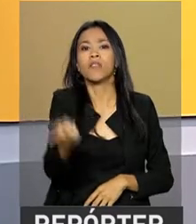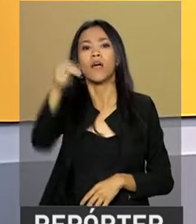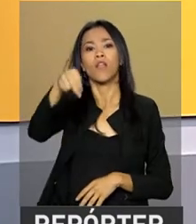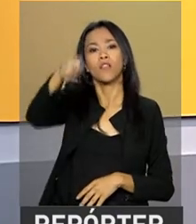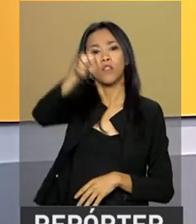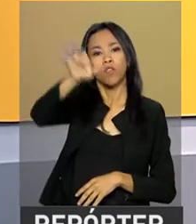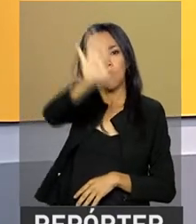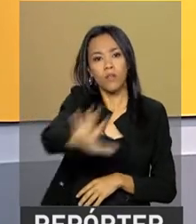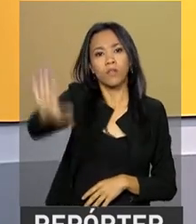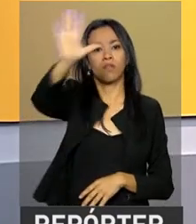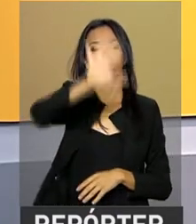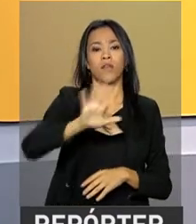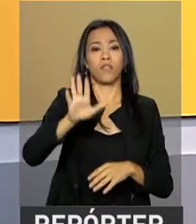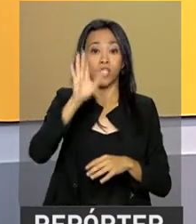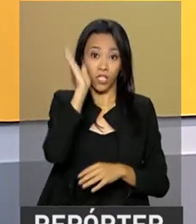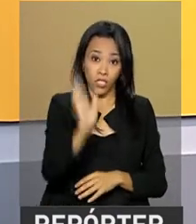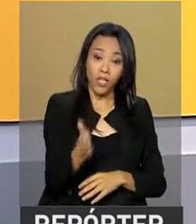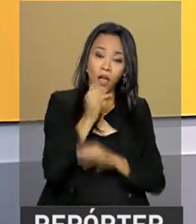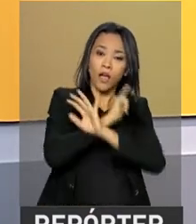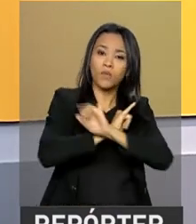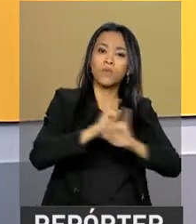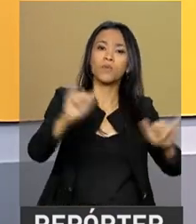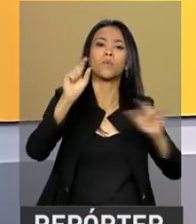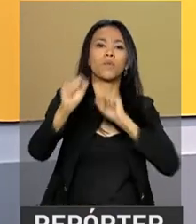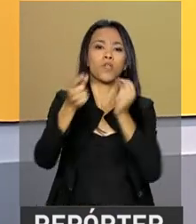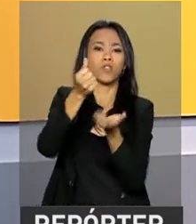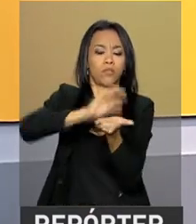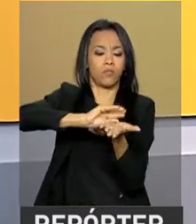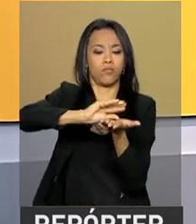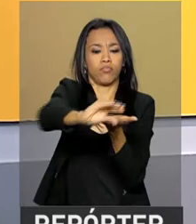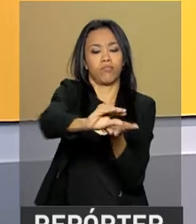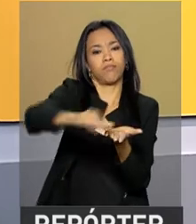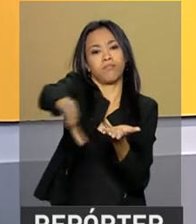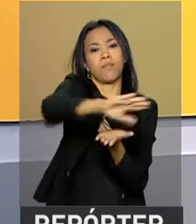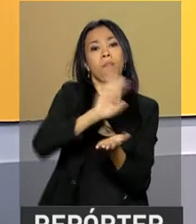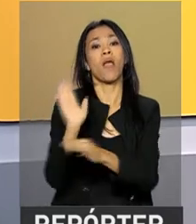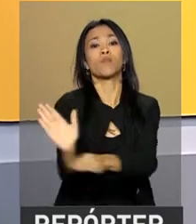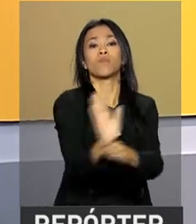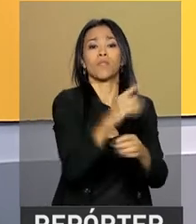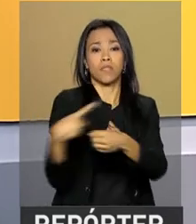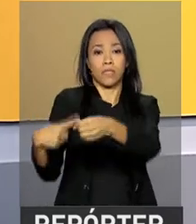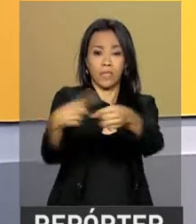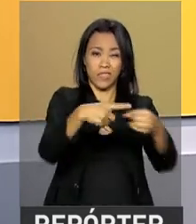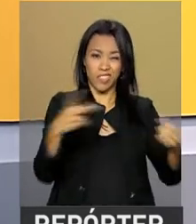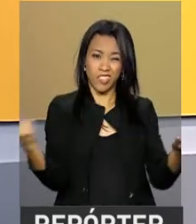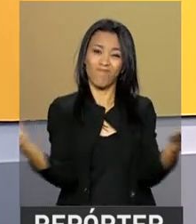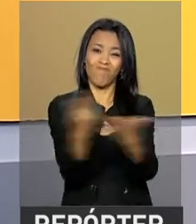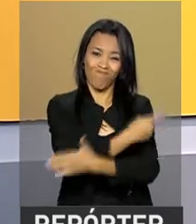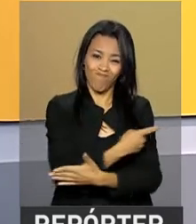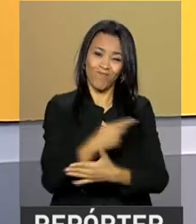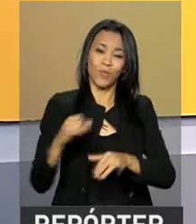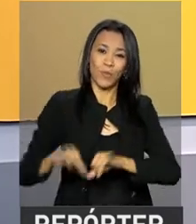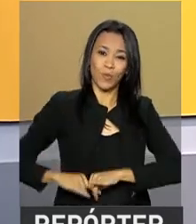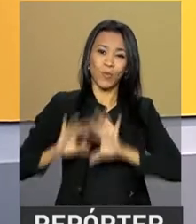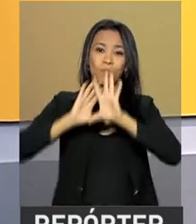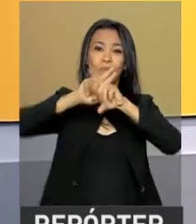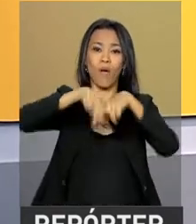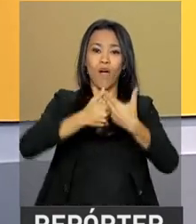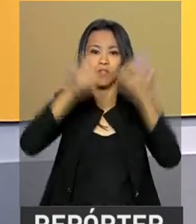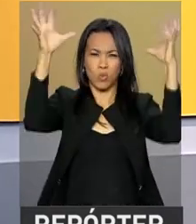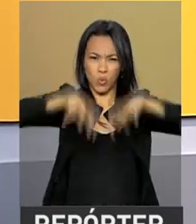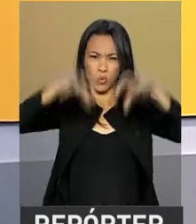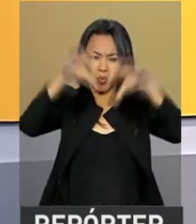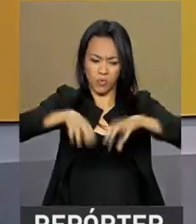assunto o presidente michel temer anunciou a liberação de recursos para socorrer cidades atingidas pelas enchentes no nordeste as fortes